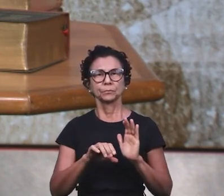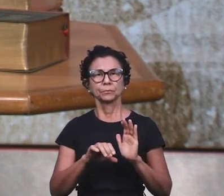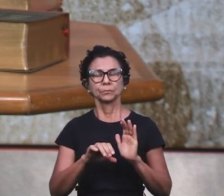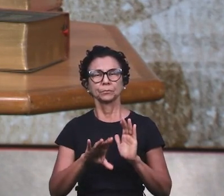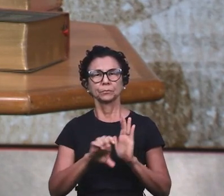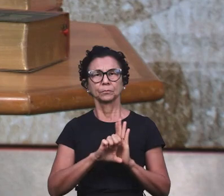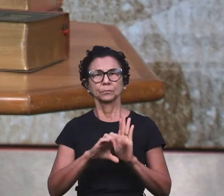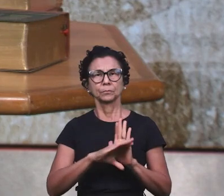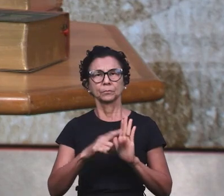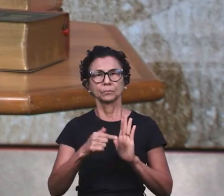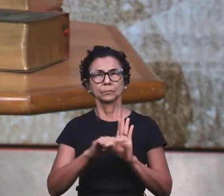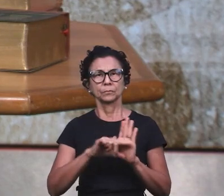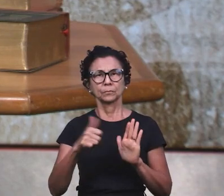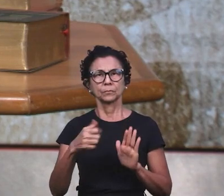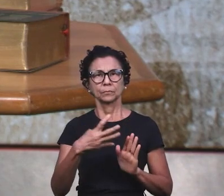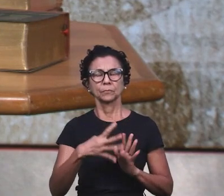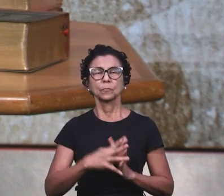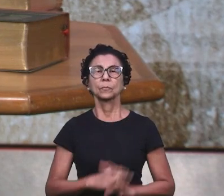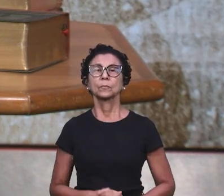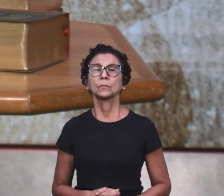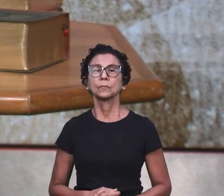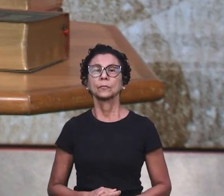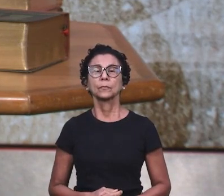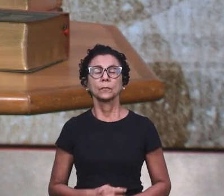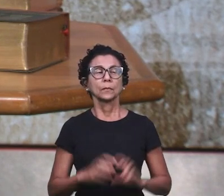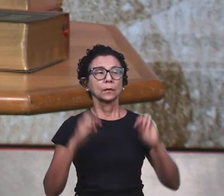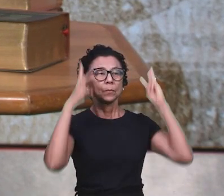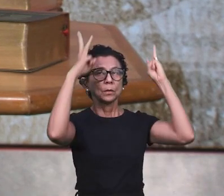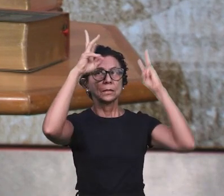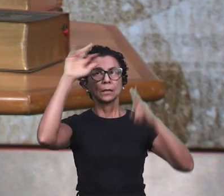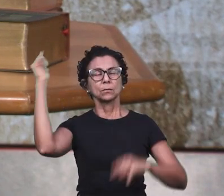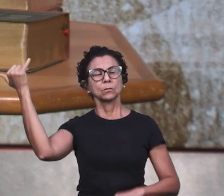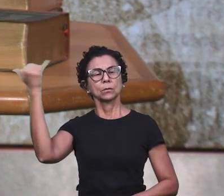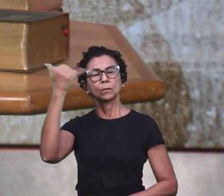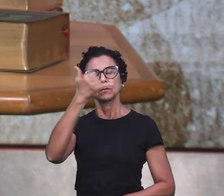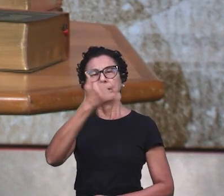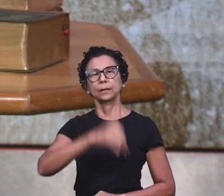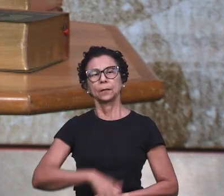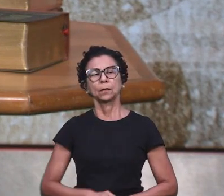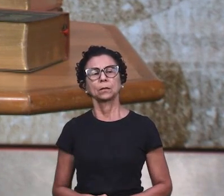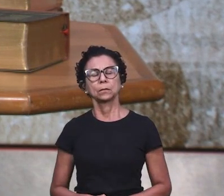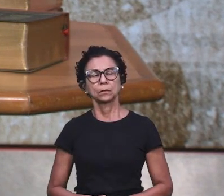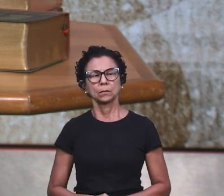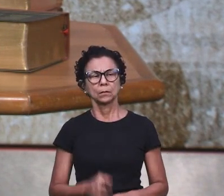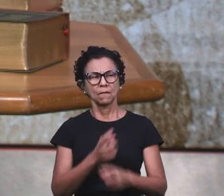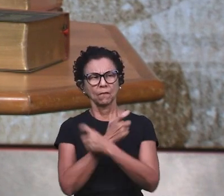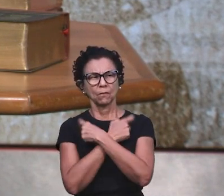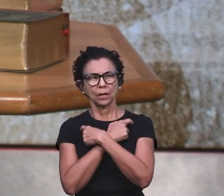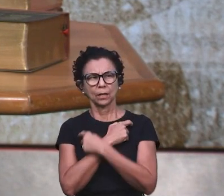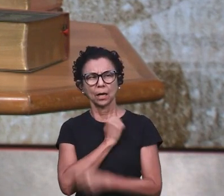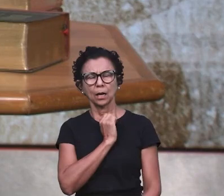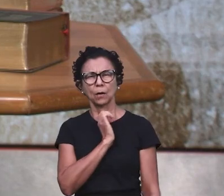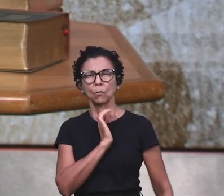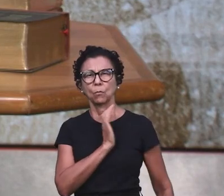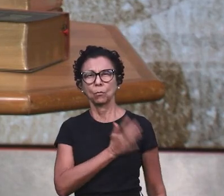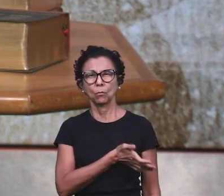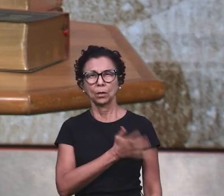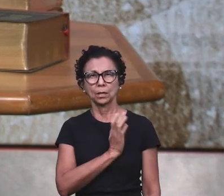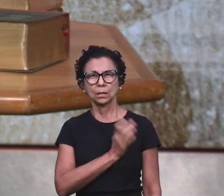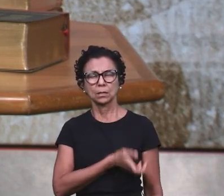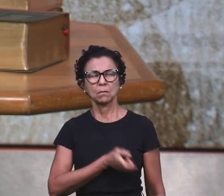14. Então disse o Senhor a Moisés: o coração de Faraó está